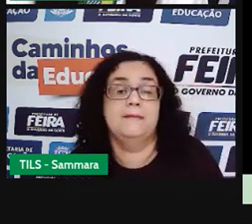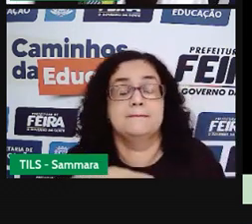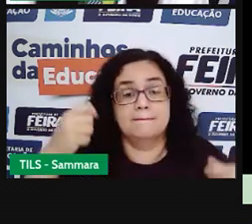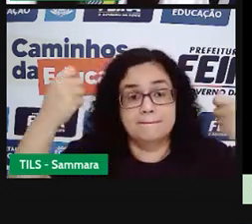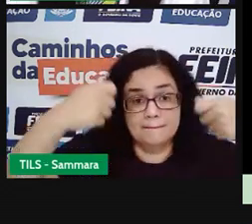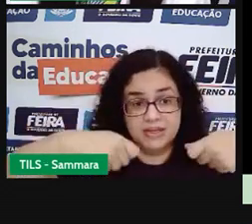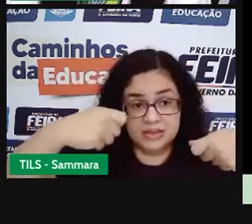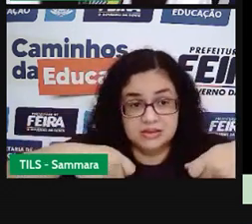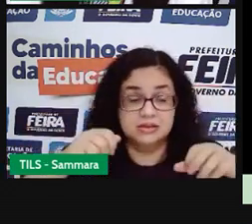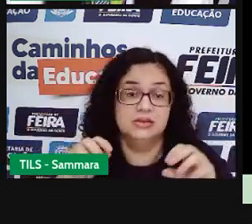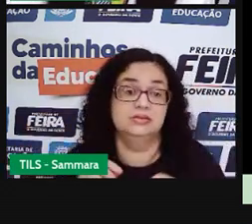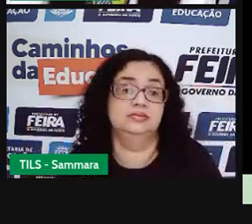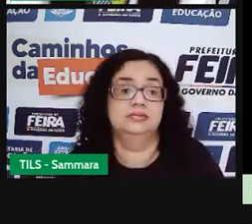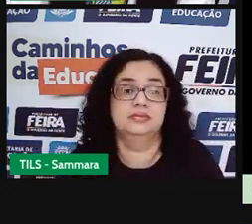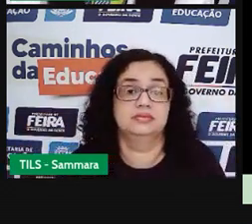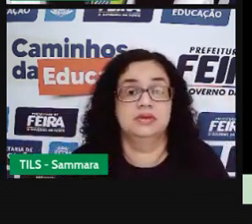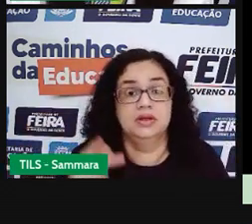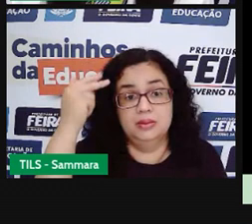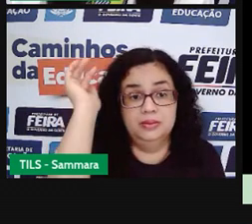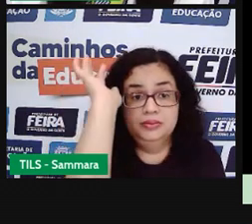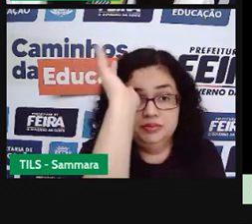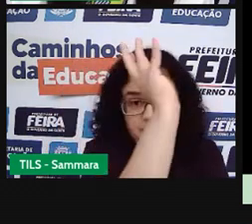matéria-prima natural